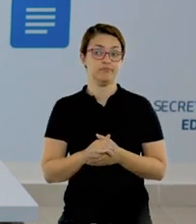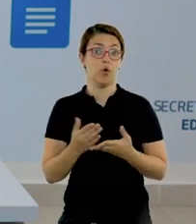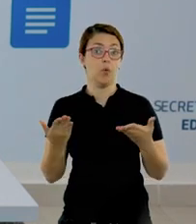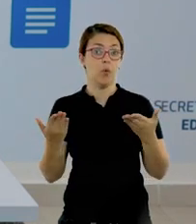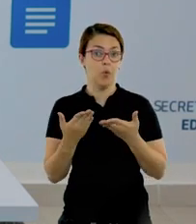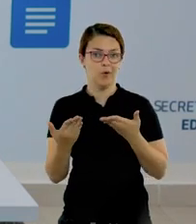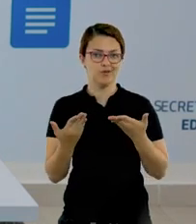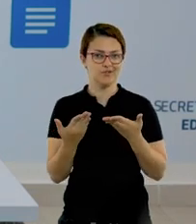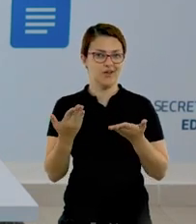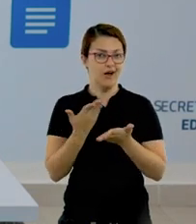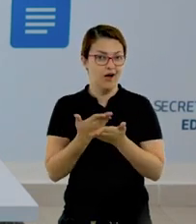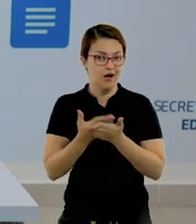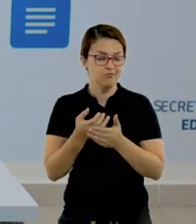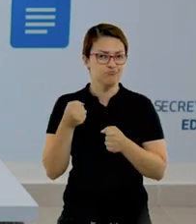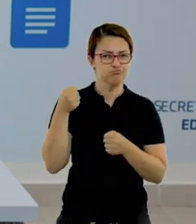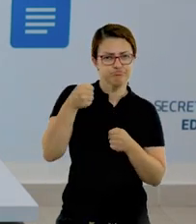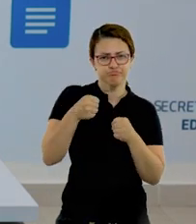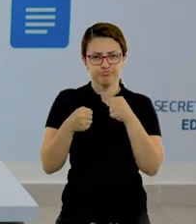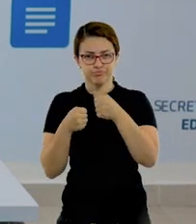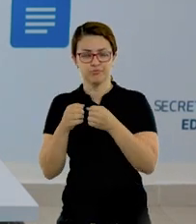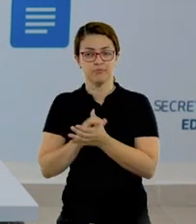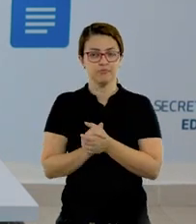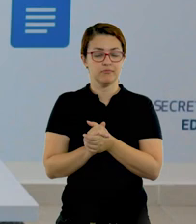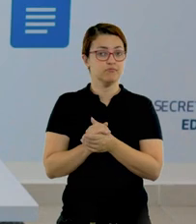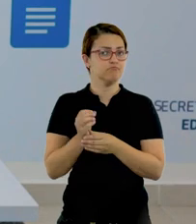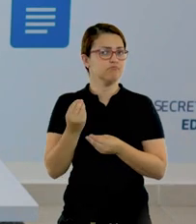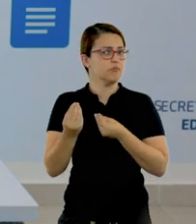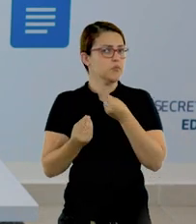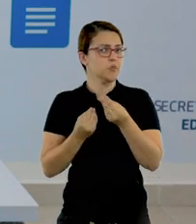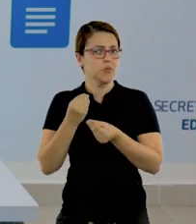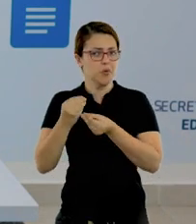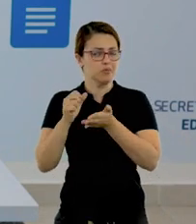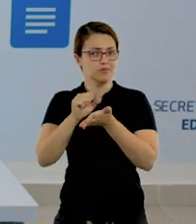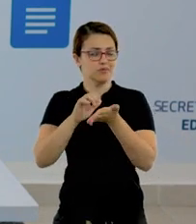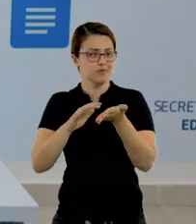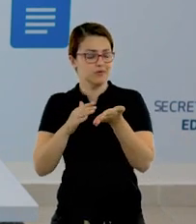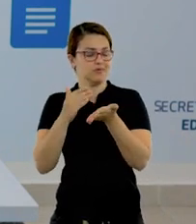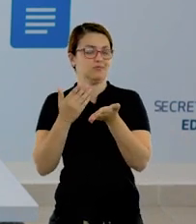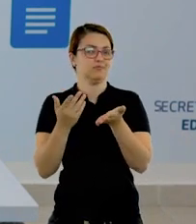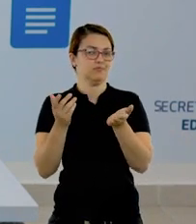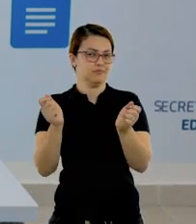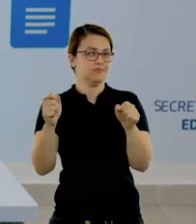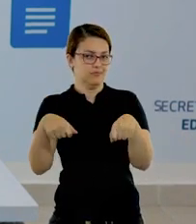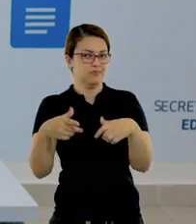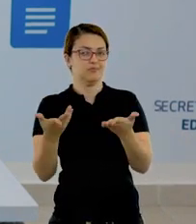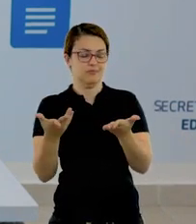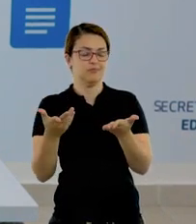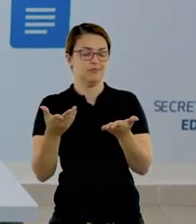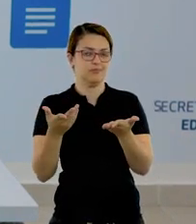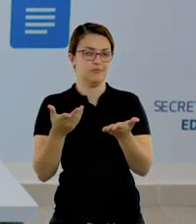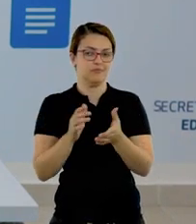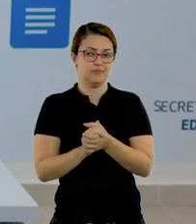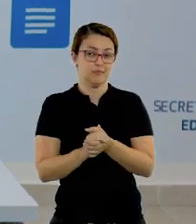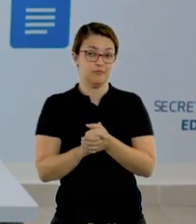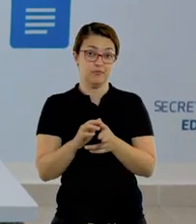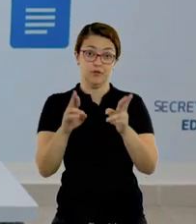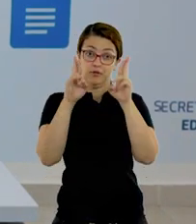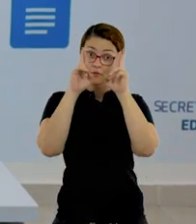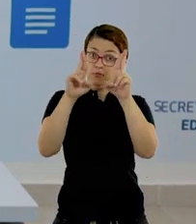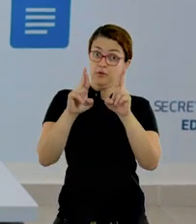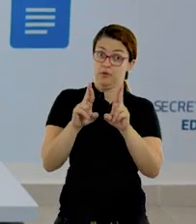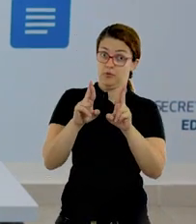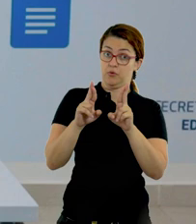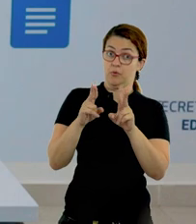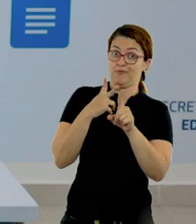luta, tá bom? E através dessa atividade, nós vamos conseguir trabalhar e adotar ações de respeito com